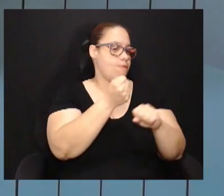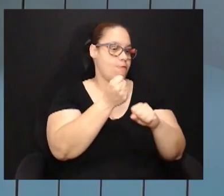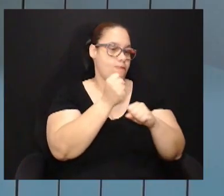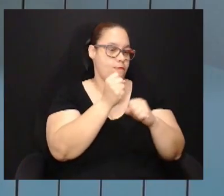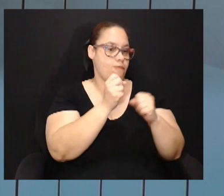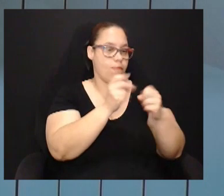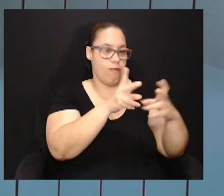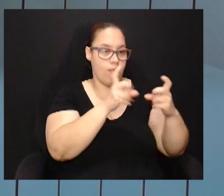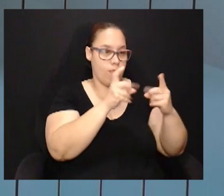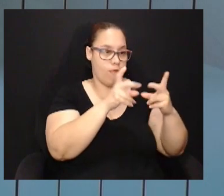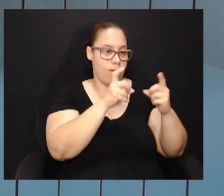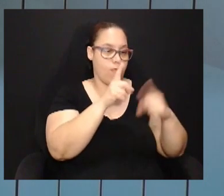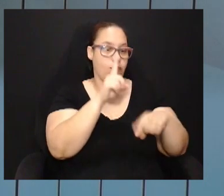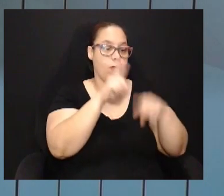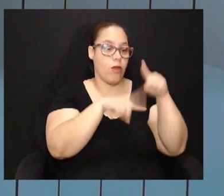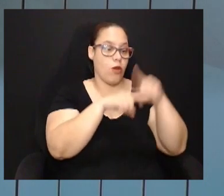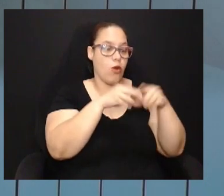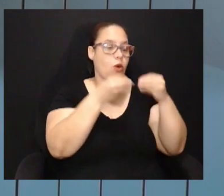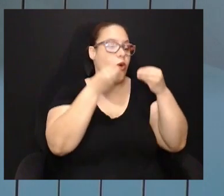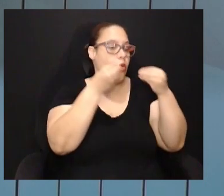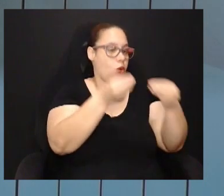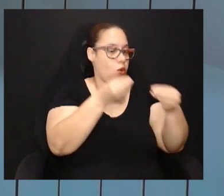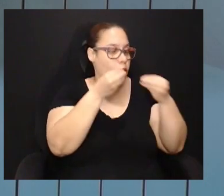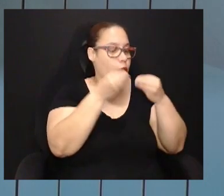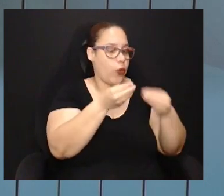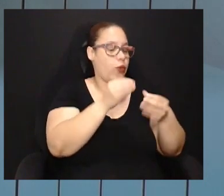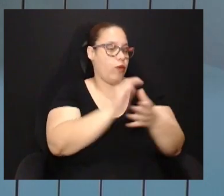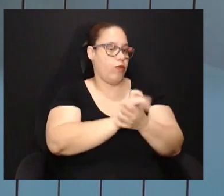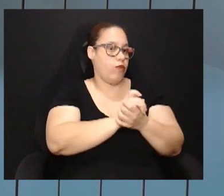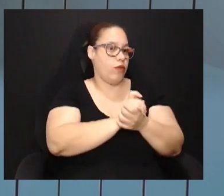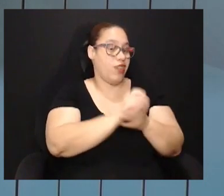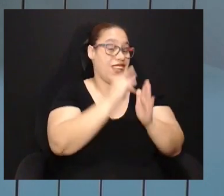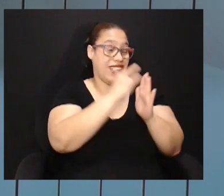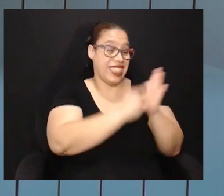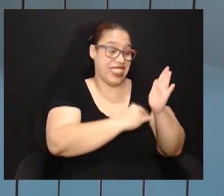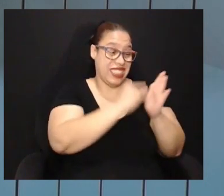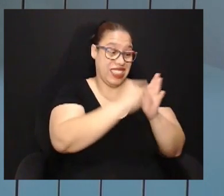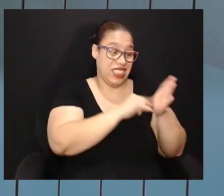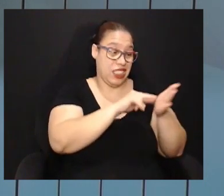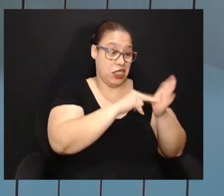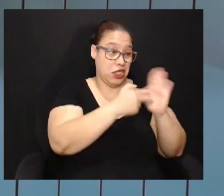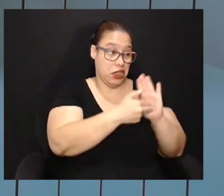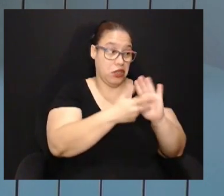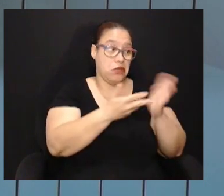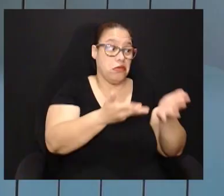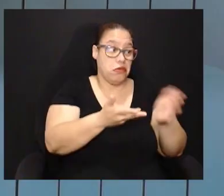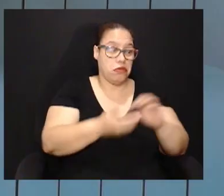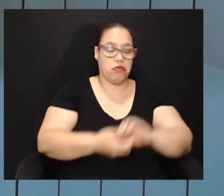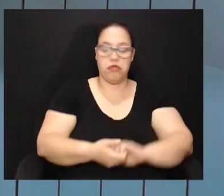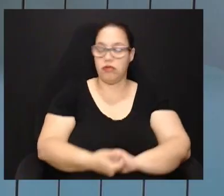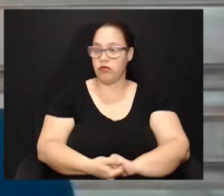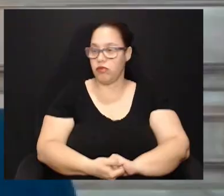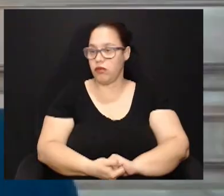fabricação e também a comercialização desses produtos. Como que funciona essa parte mais burocrática nesse sentido?